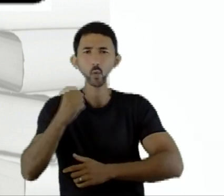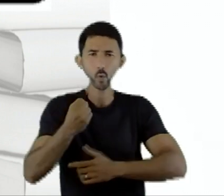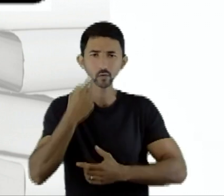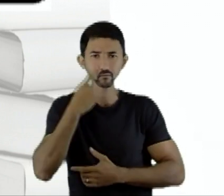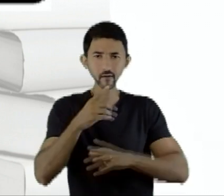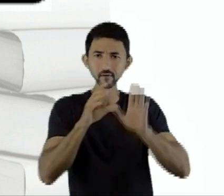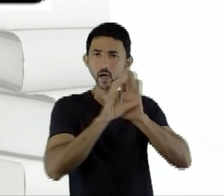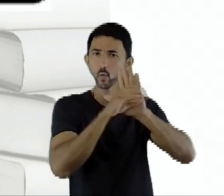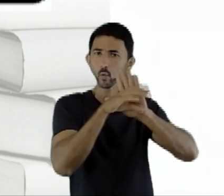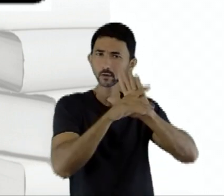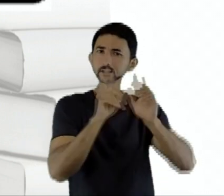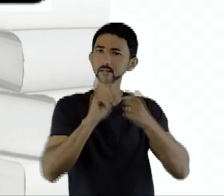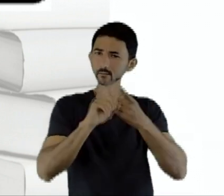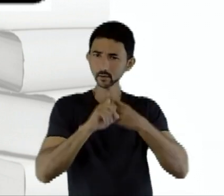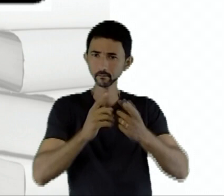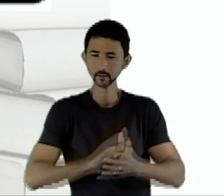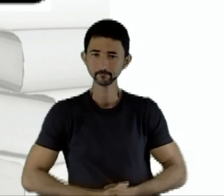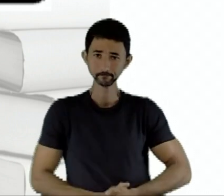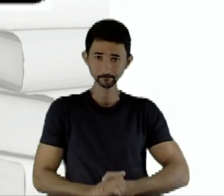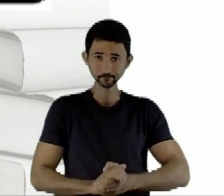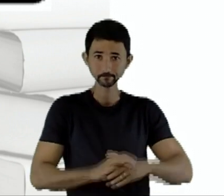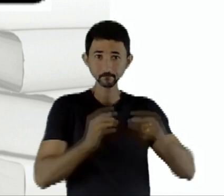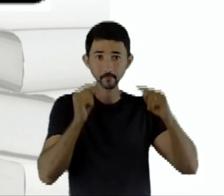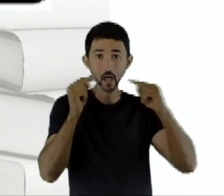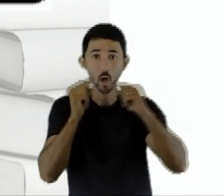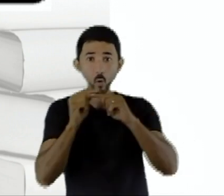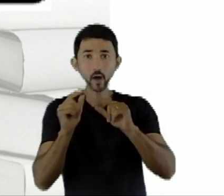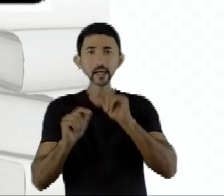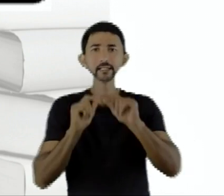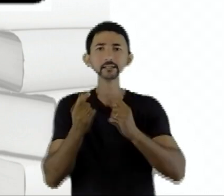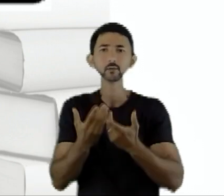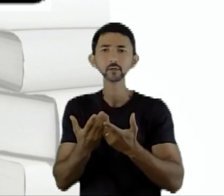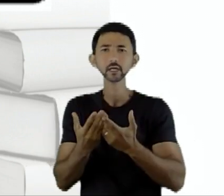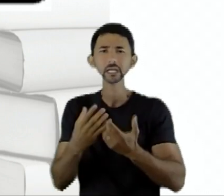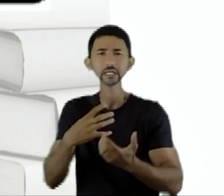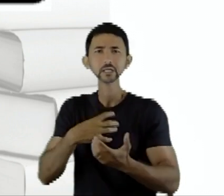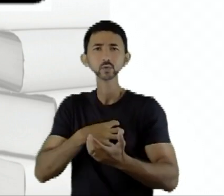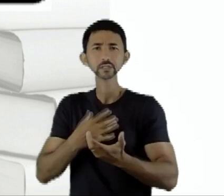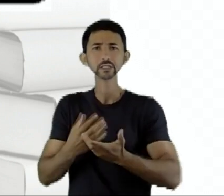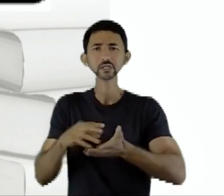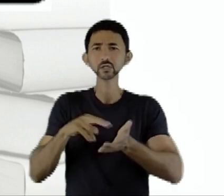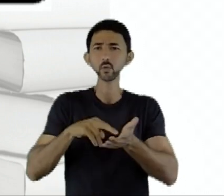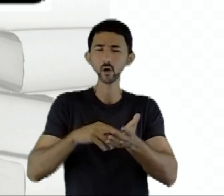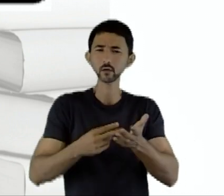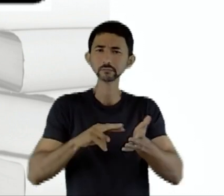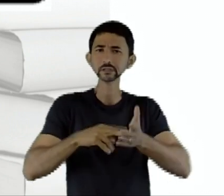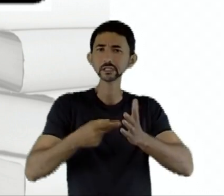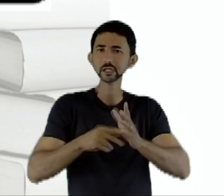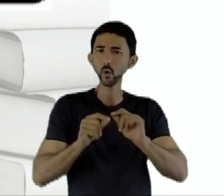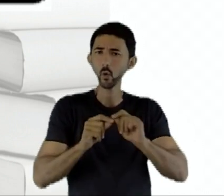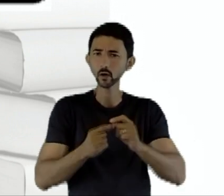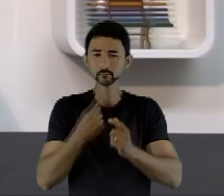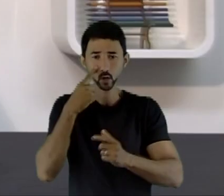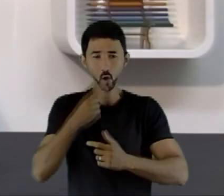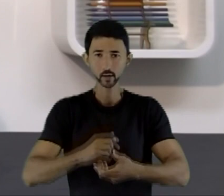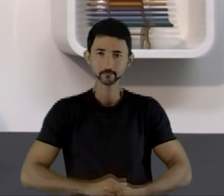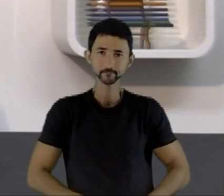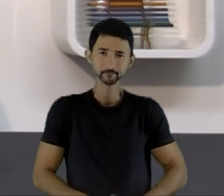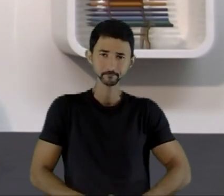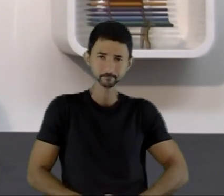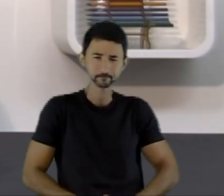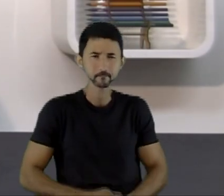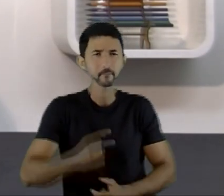esses conceitos também, e a coerência está relacionada com o sentido dentro do texto. Vem aqui comigo para a